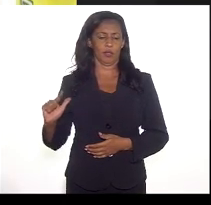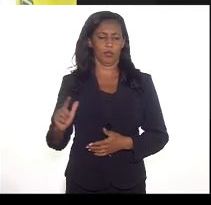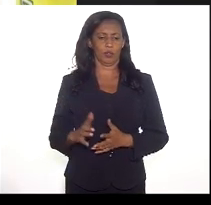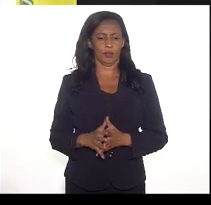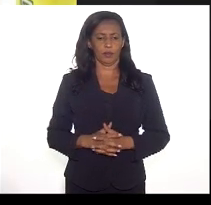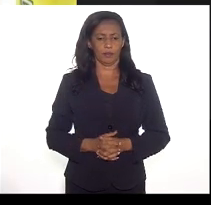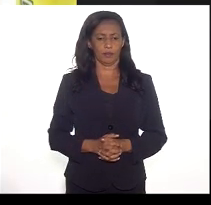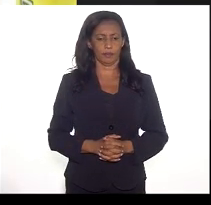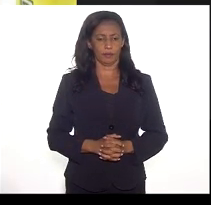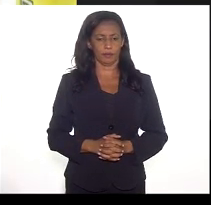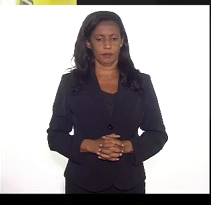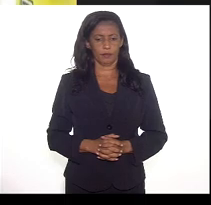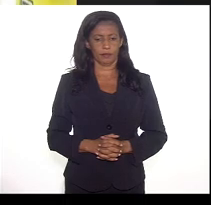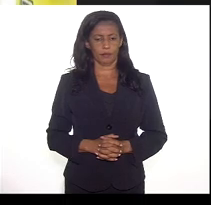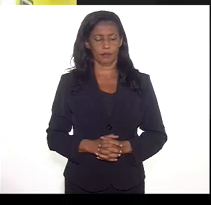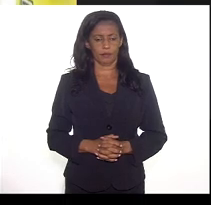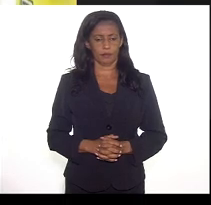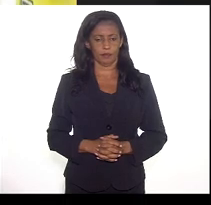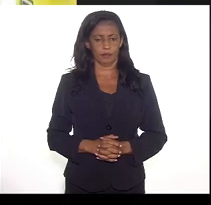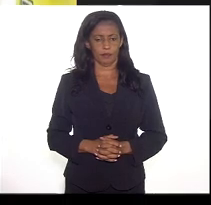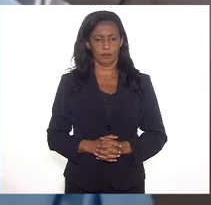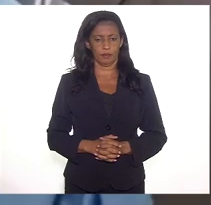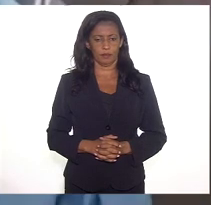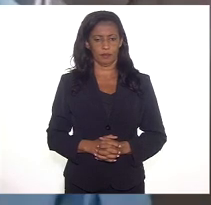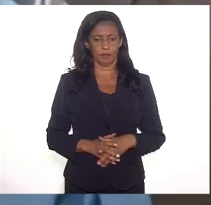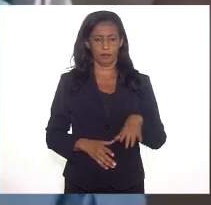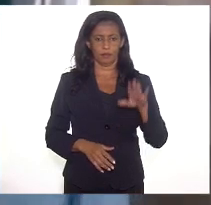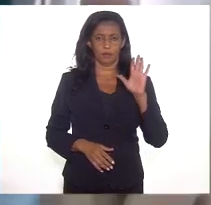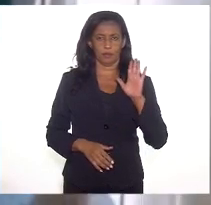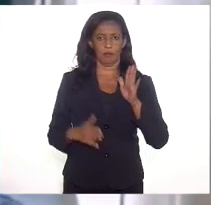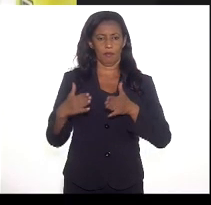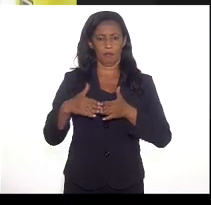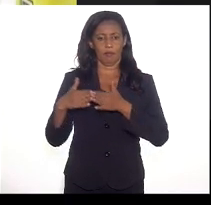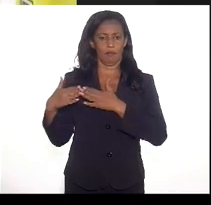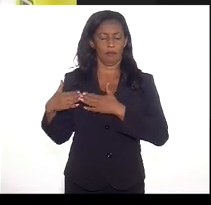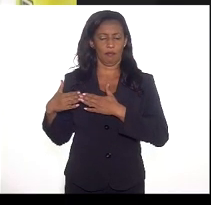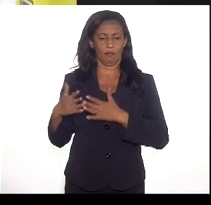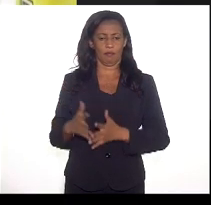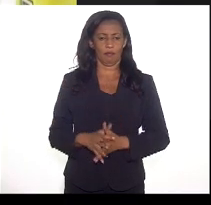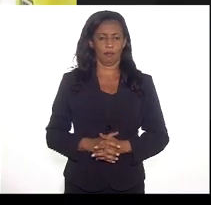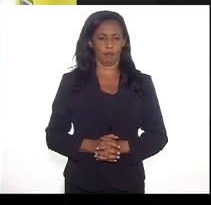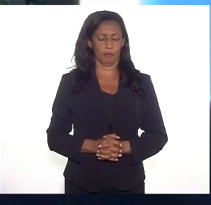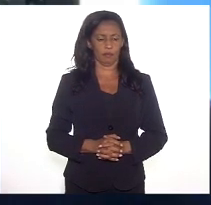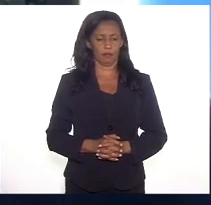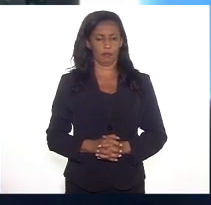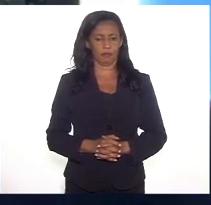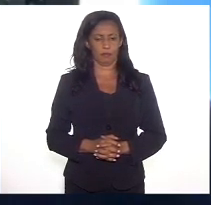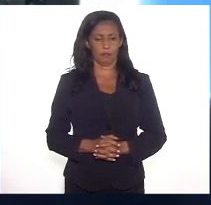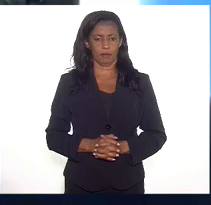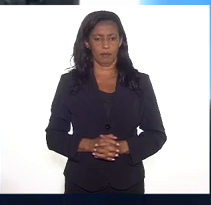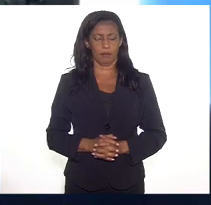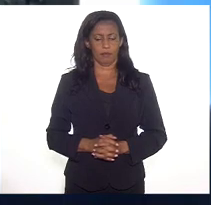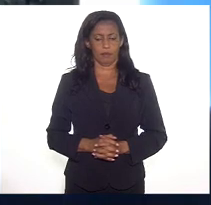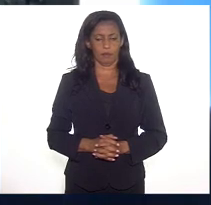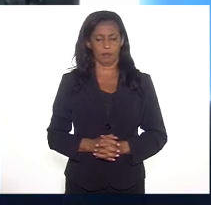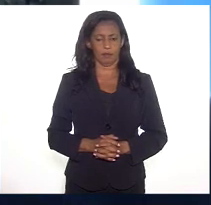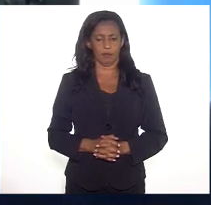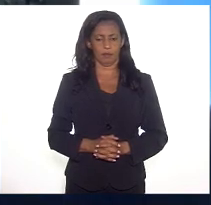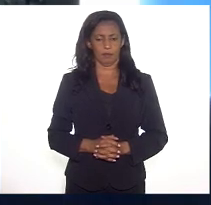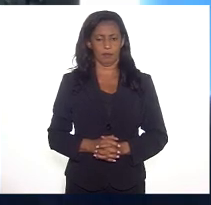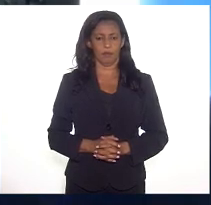do PSOL. Abstenção, presidente. Deputado Valdec Carneiro, abstenção. Valdec Carneiro também, abstenção, bancada do PSOL.